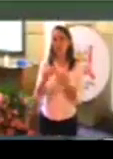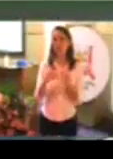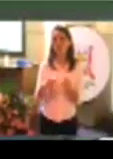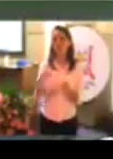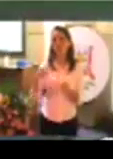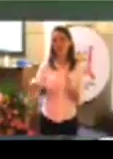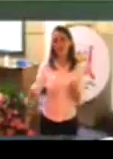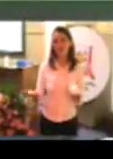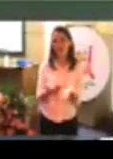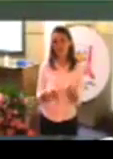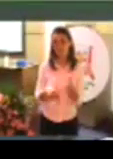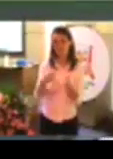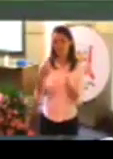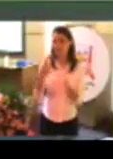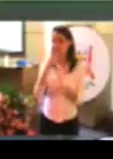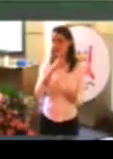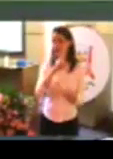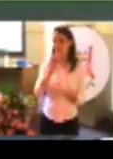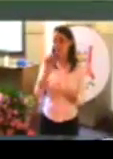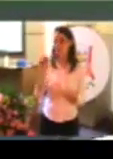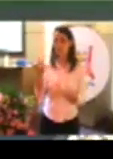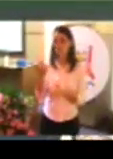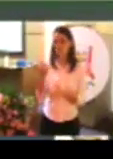aqui em Criciúma.